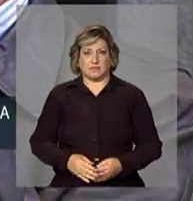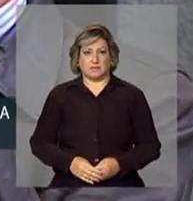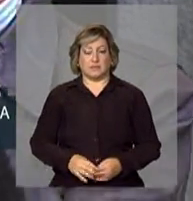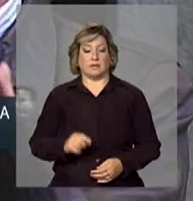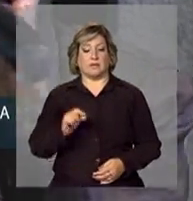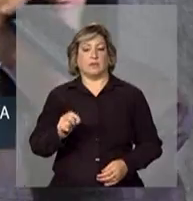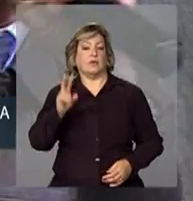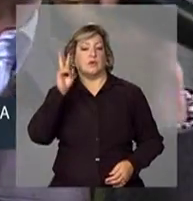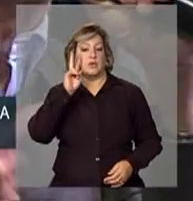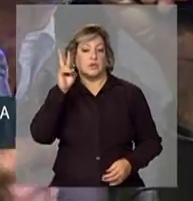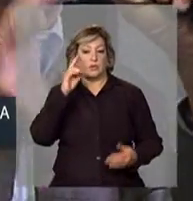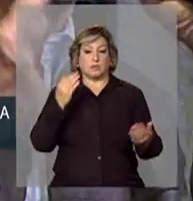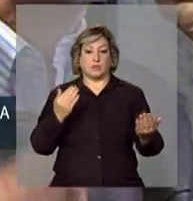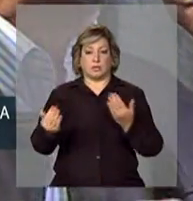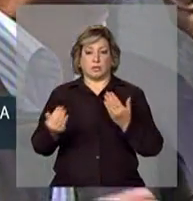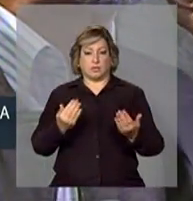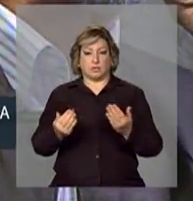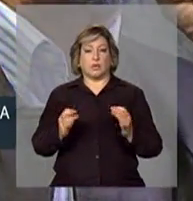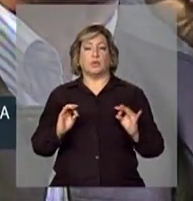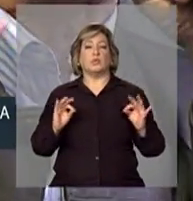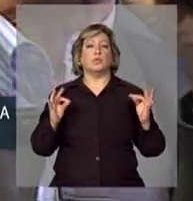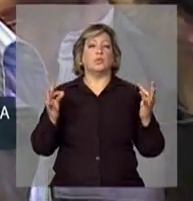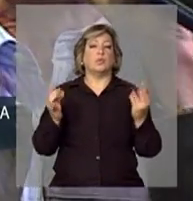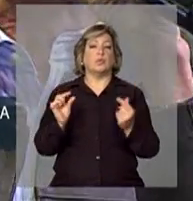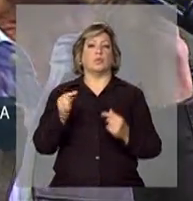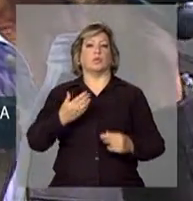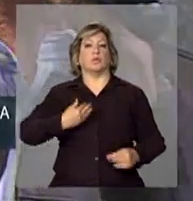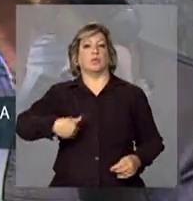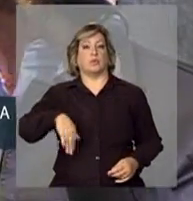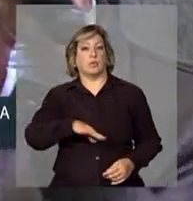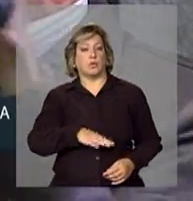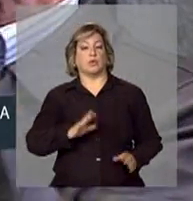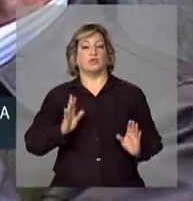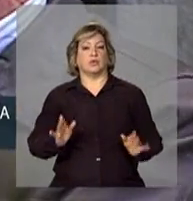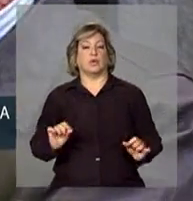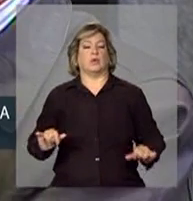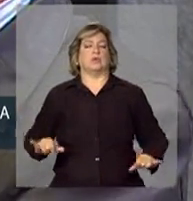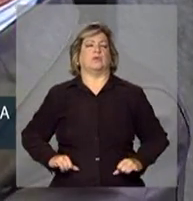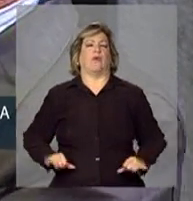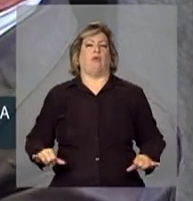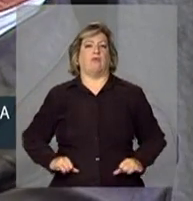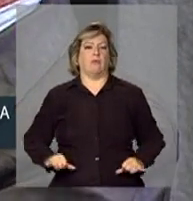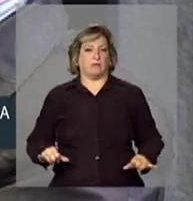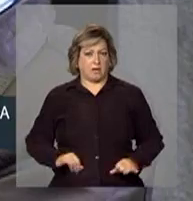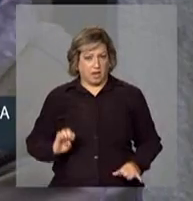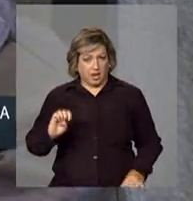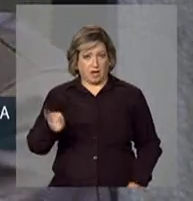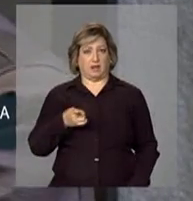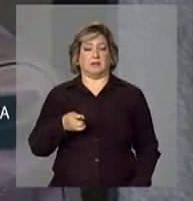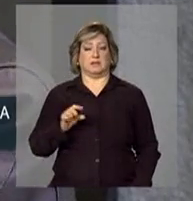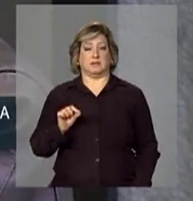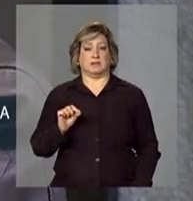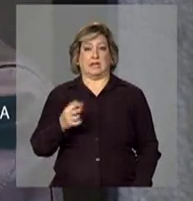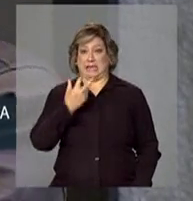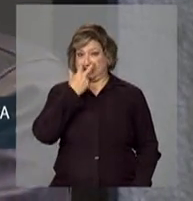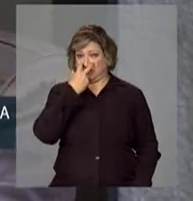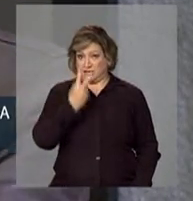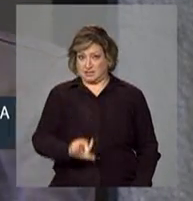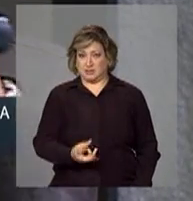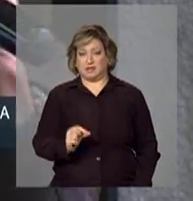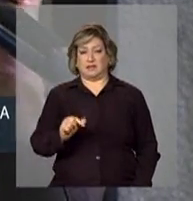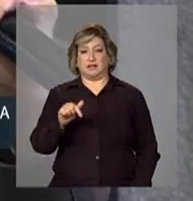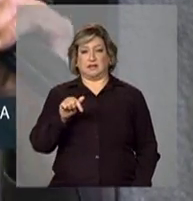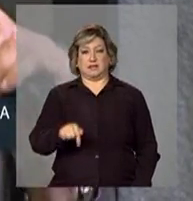em relação a tudo que a gente pôde sofrer e testemunhar